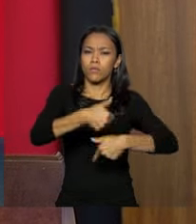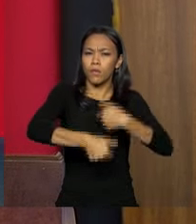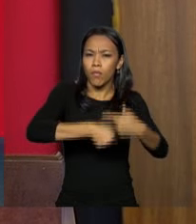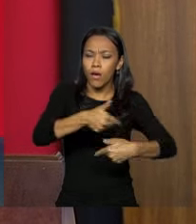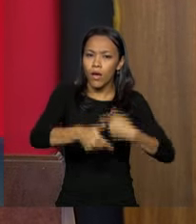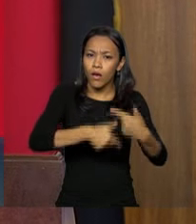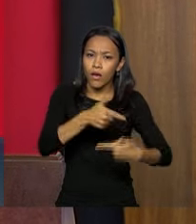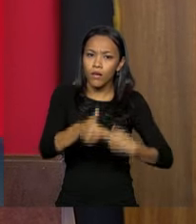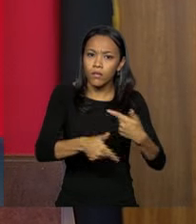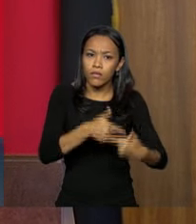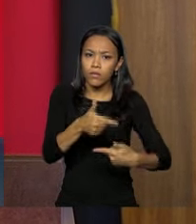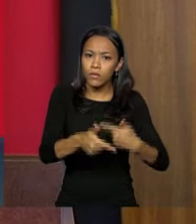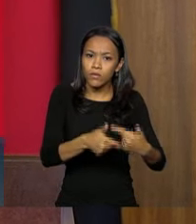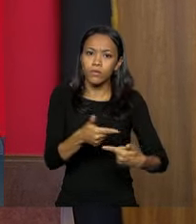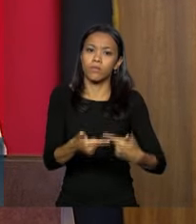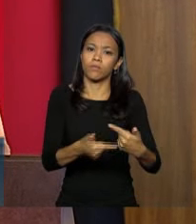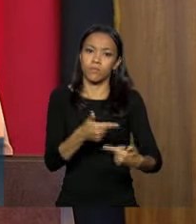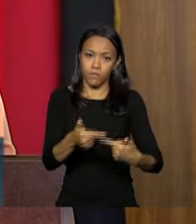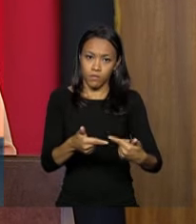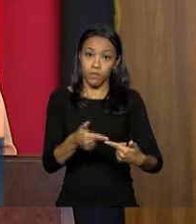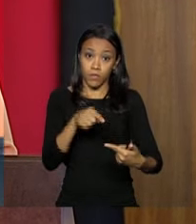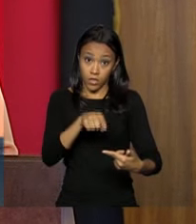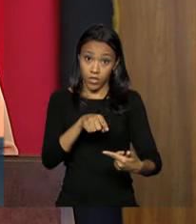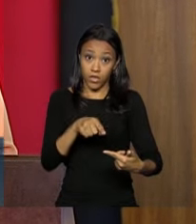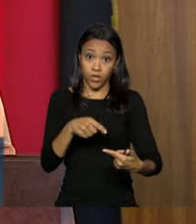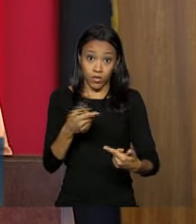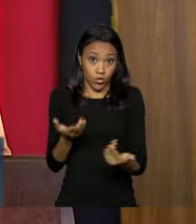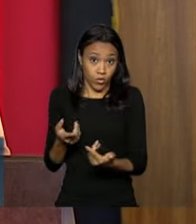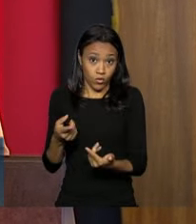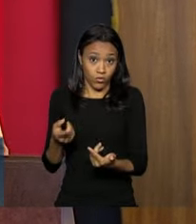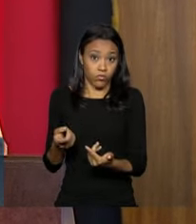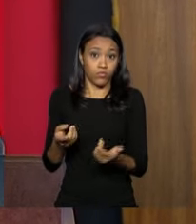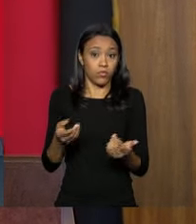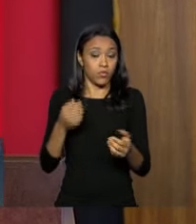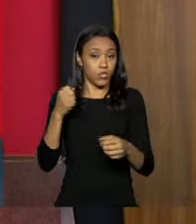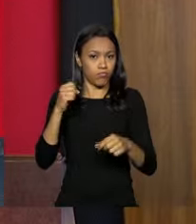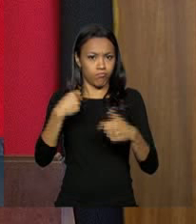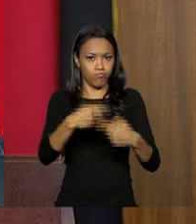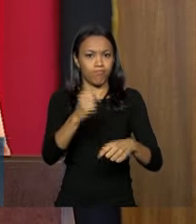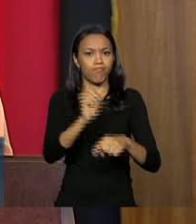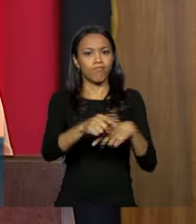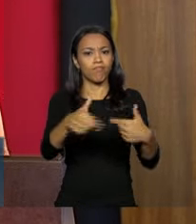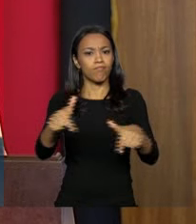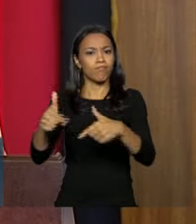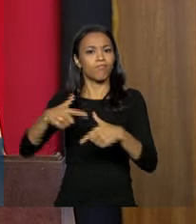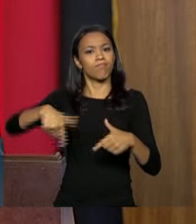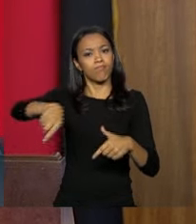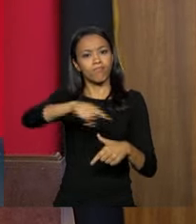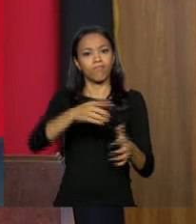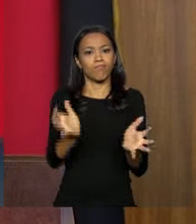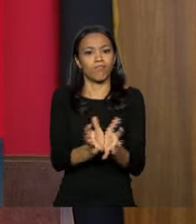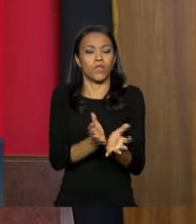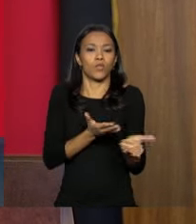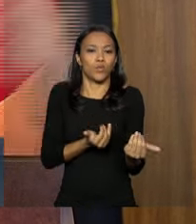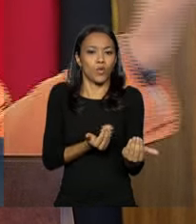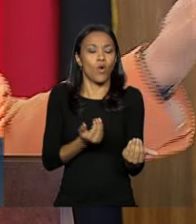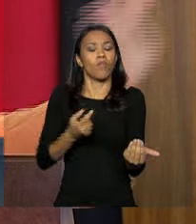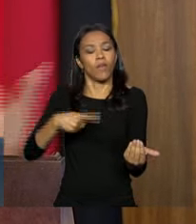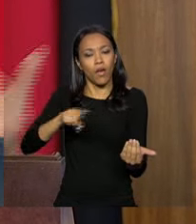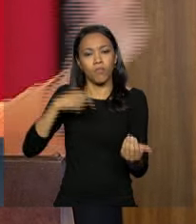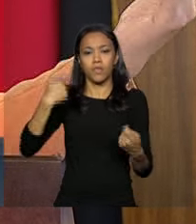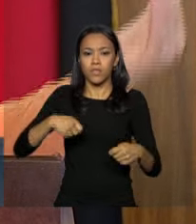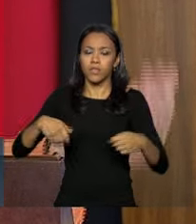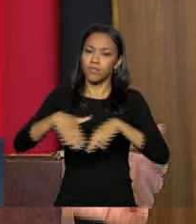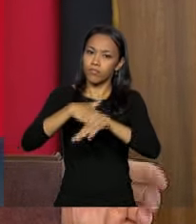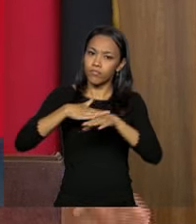trabalho, no que respeita ao desemprego jovem. Muito disso tem que ser intensificado.